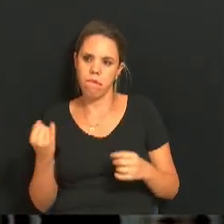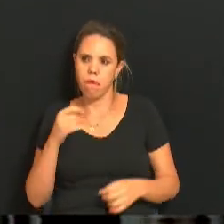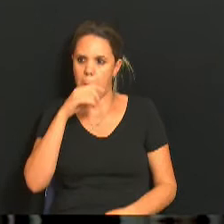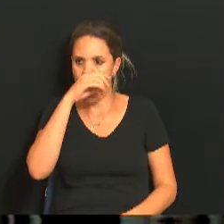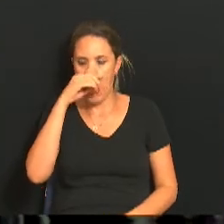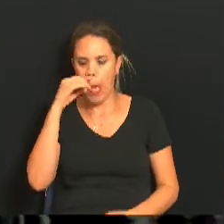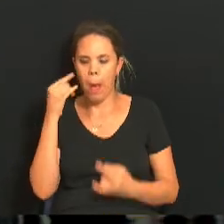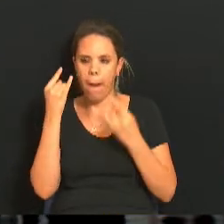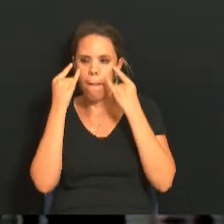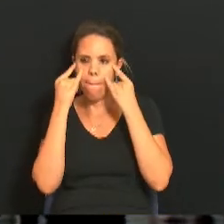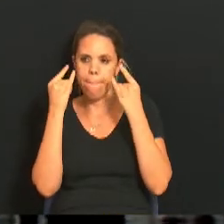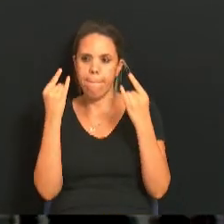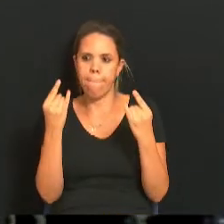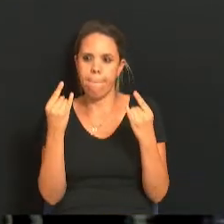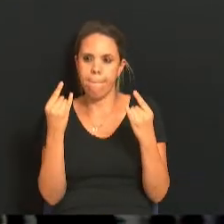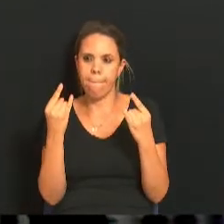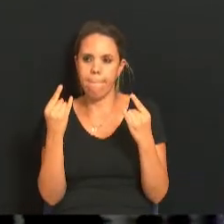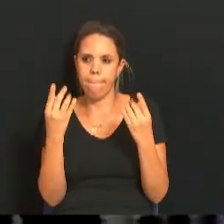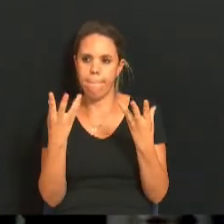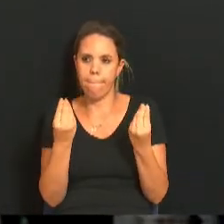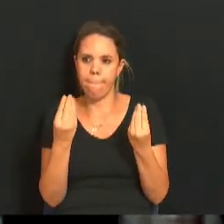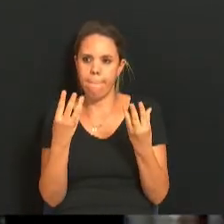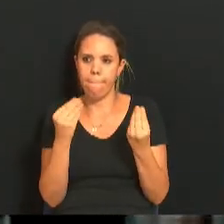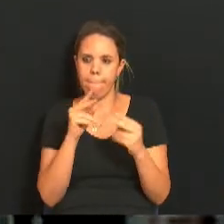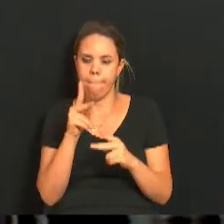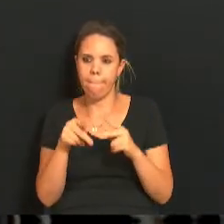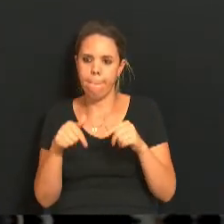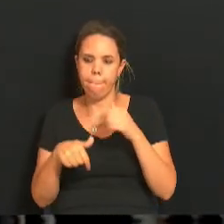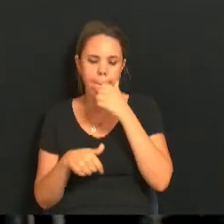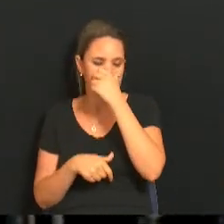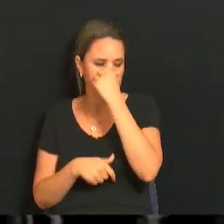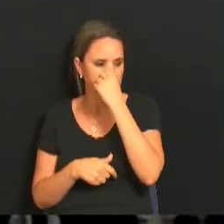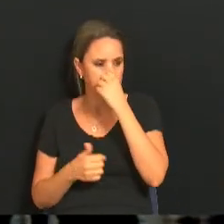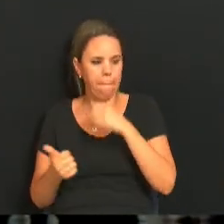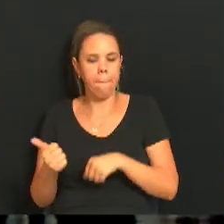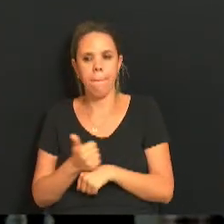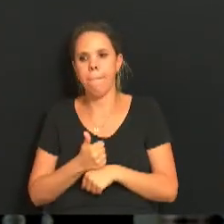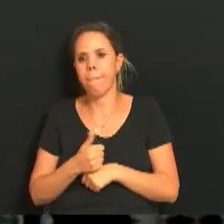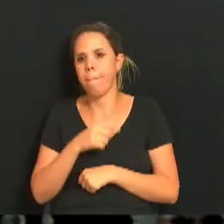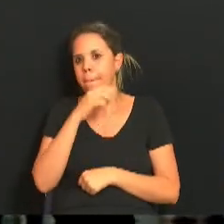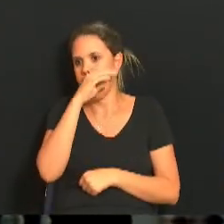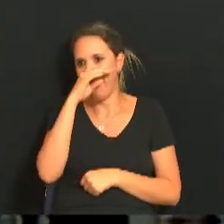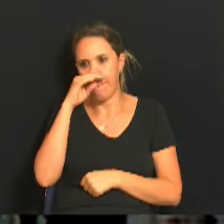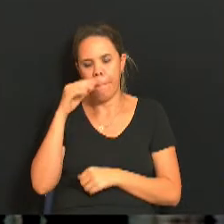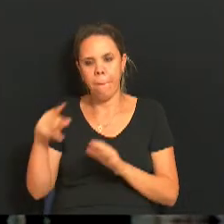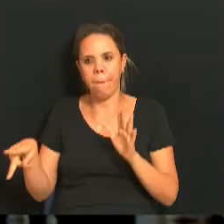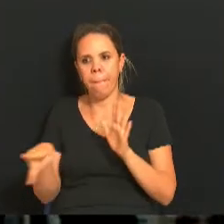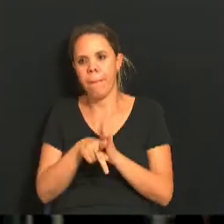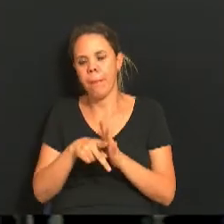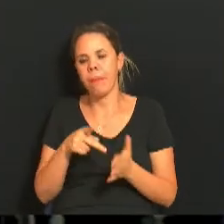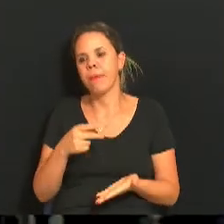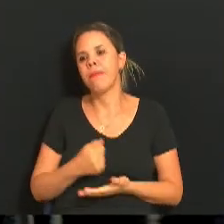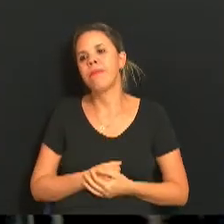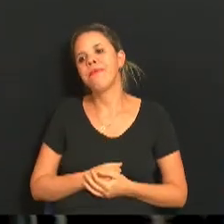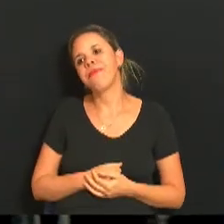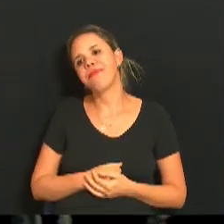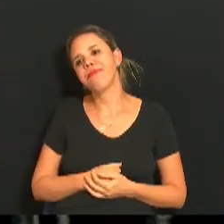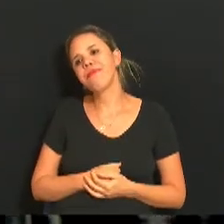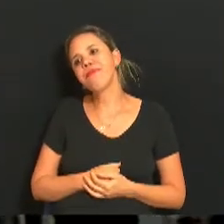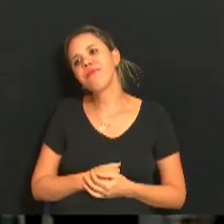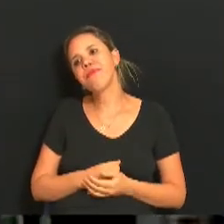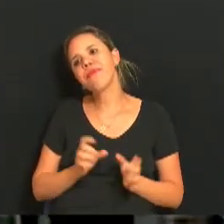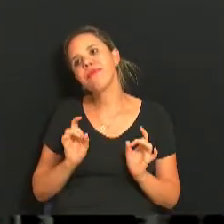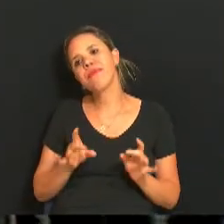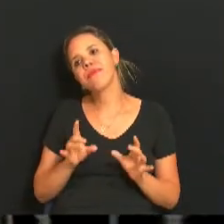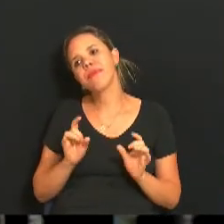desejado né Por muitas pessoas aqui e é através da própria contrapartida da